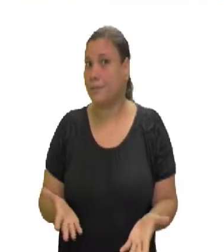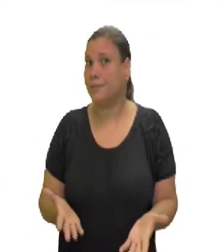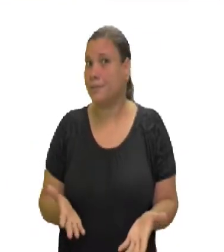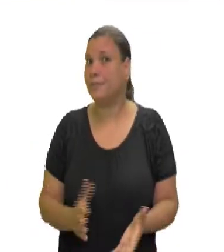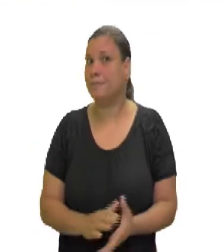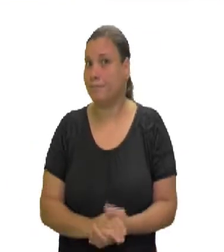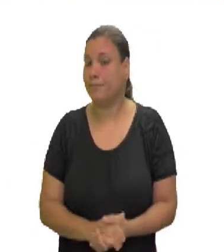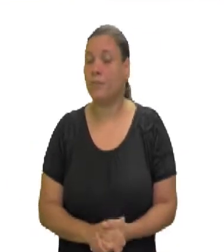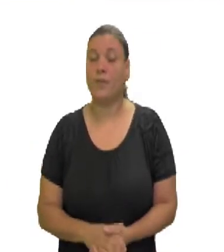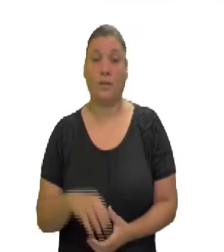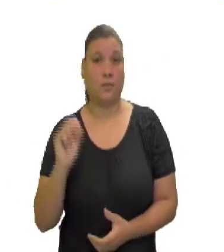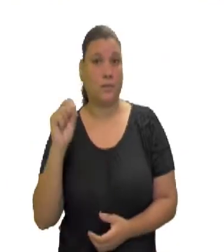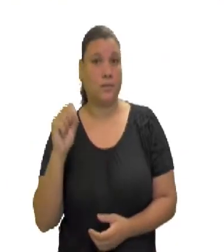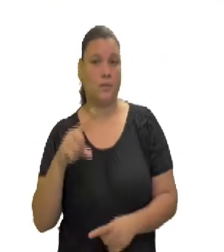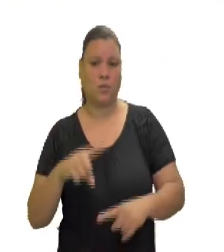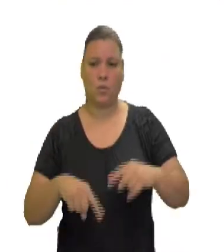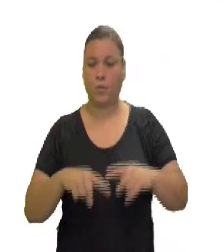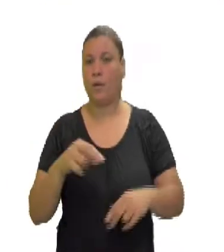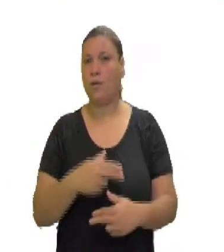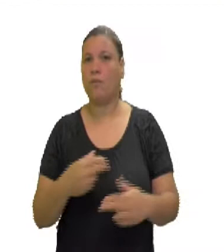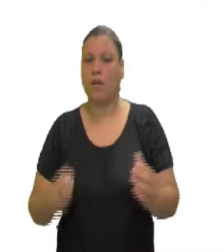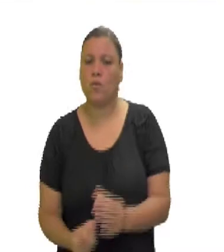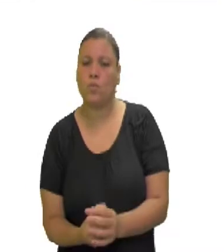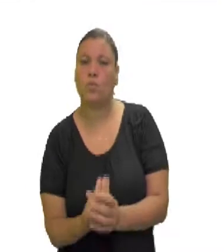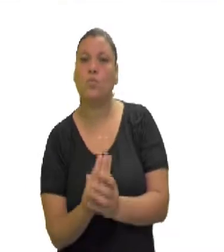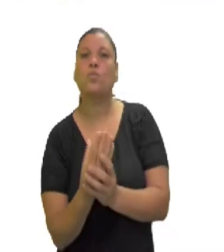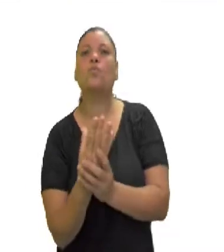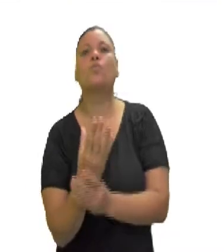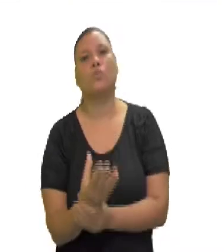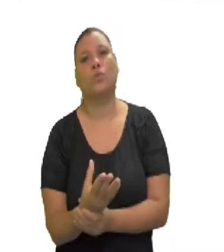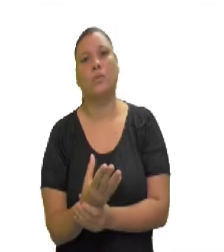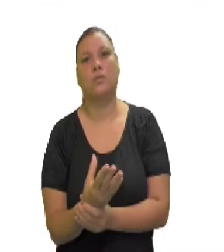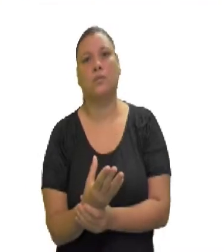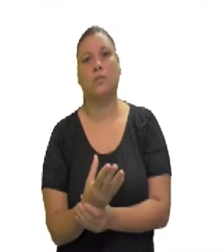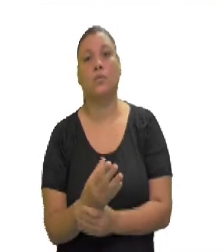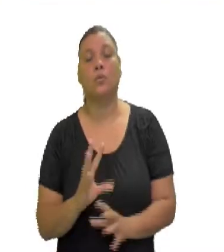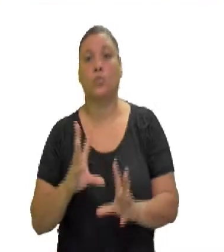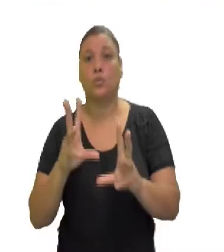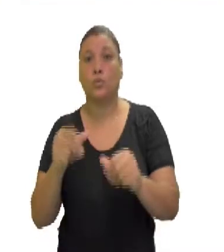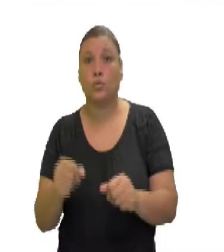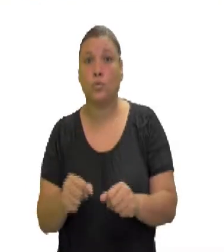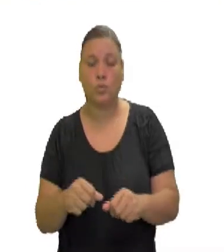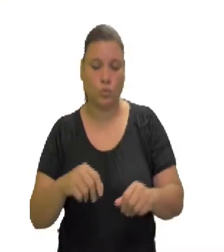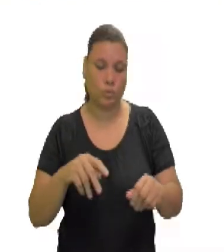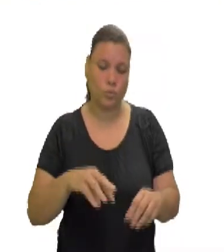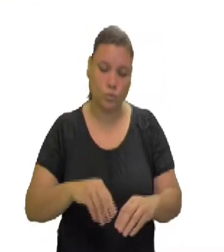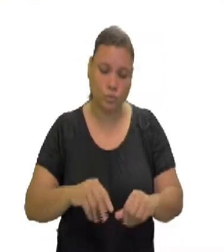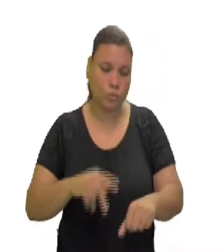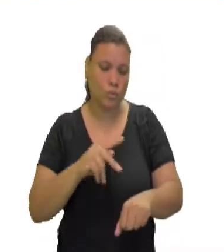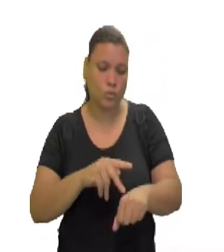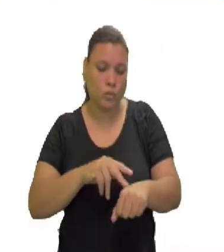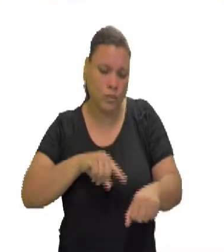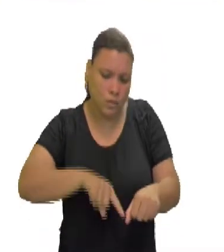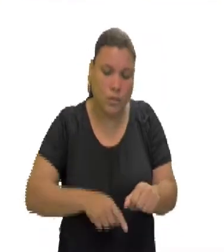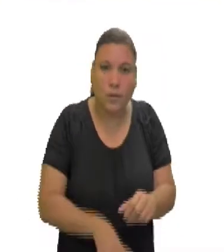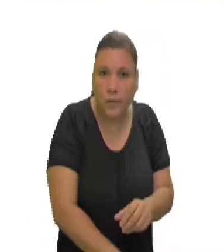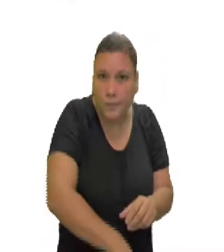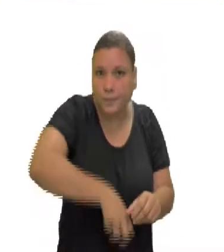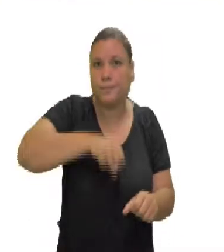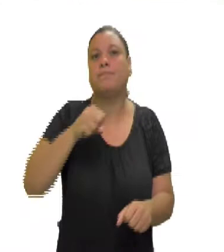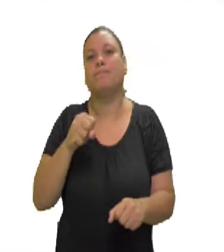e ele se transforma em estruturas metálicas. Então, a gente tem muita mineração hoje envolvida na nossa